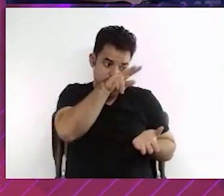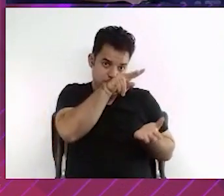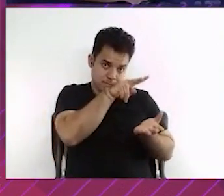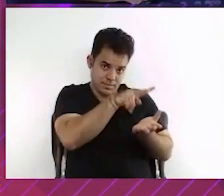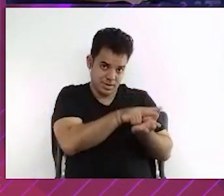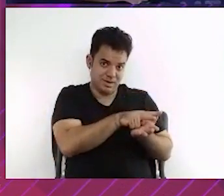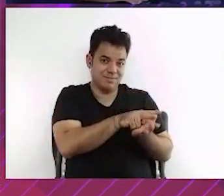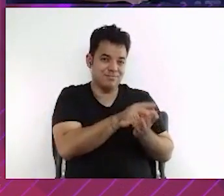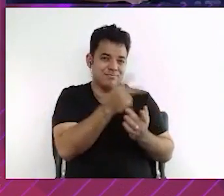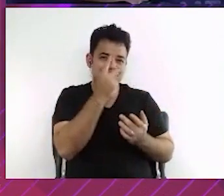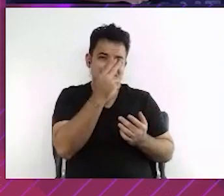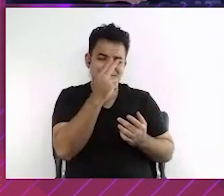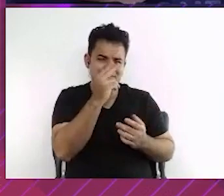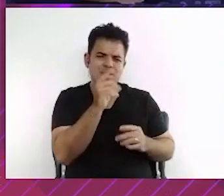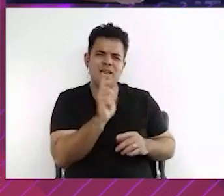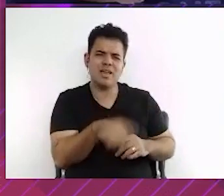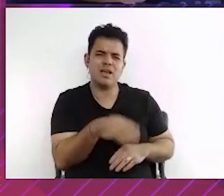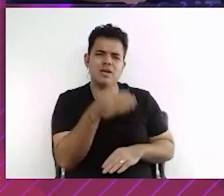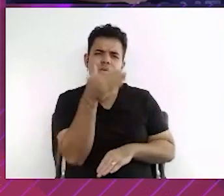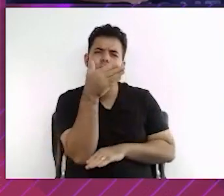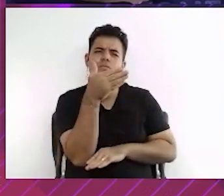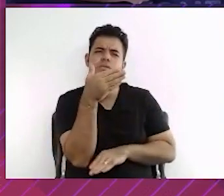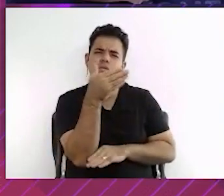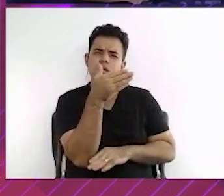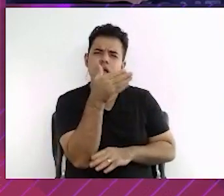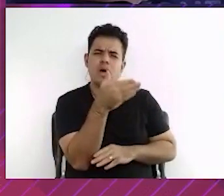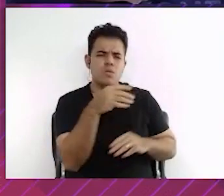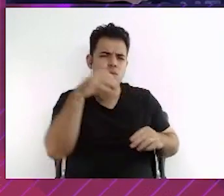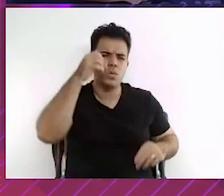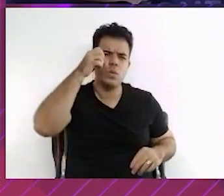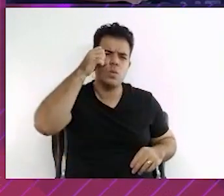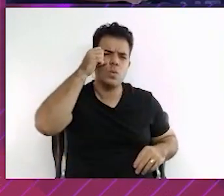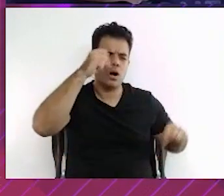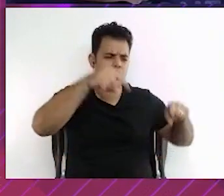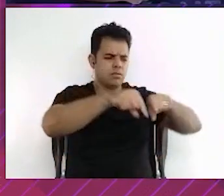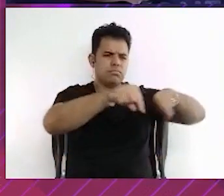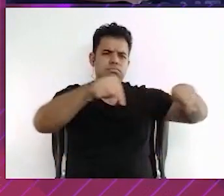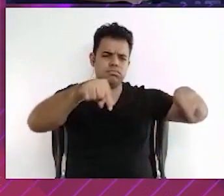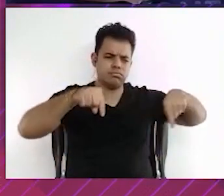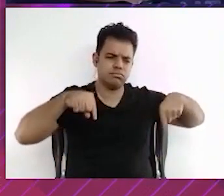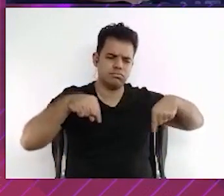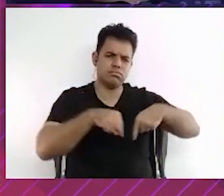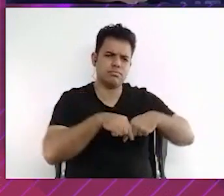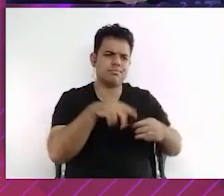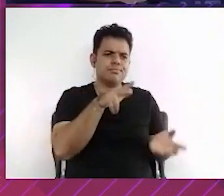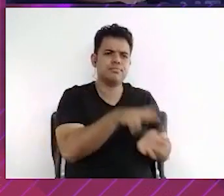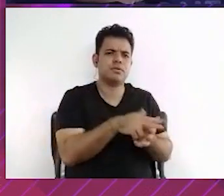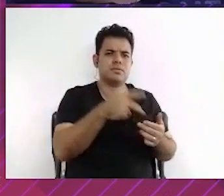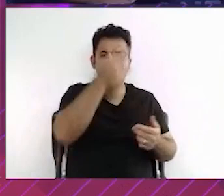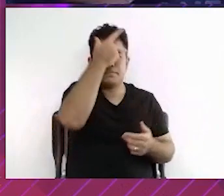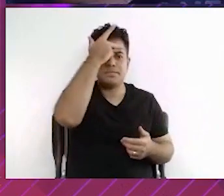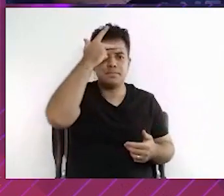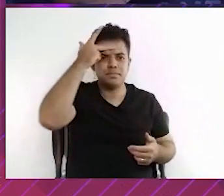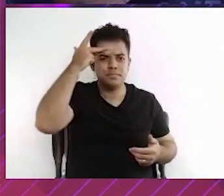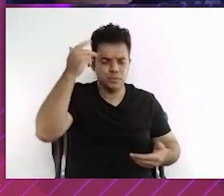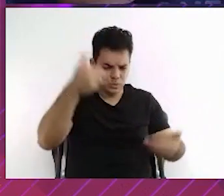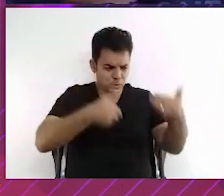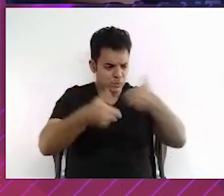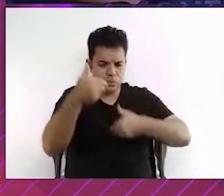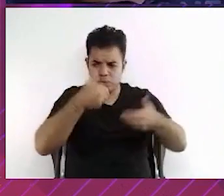um quarto de hotel, né? Se você pensar, você fica lá no quarto de hotel e tem todas aquelas pessoas cuidando de